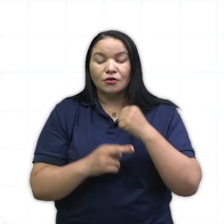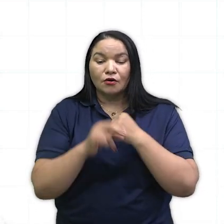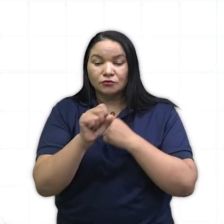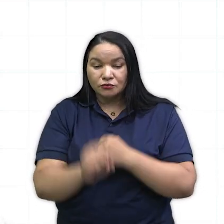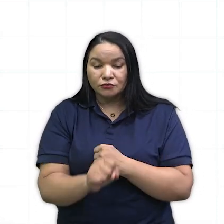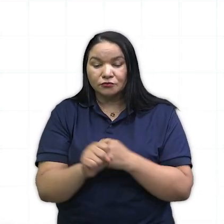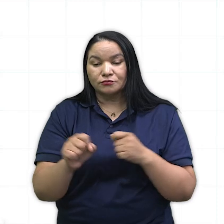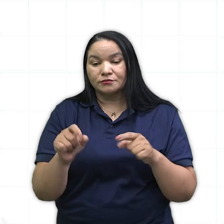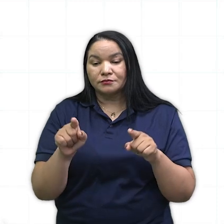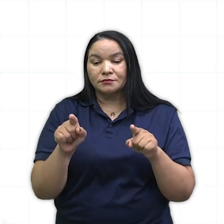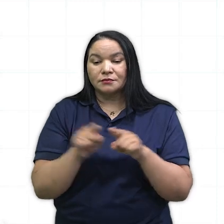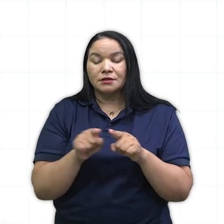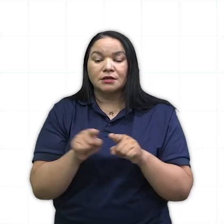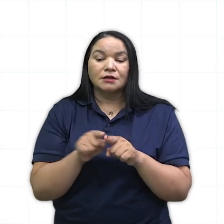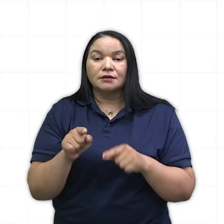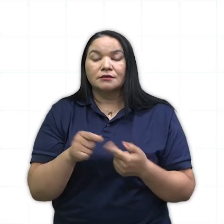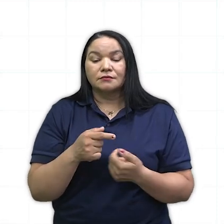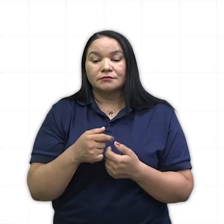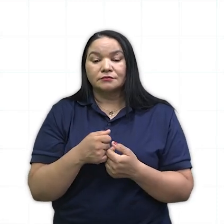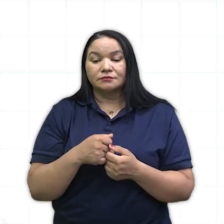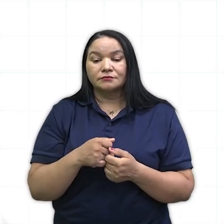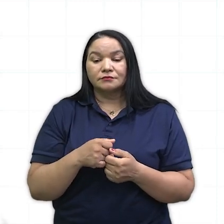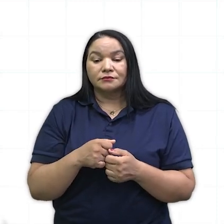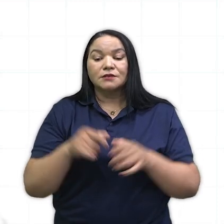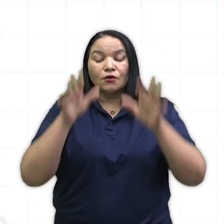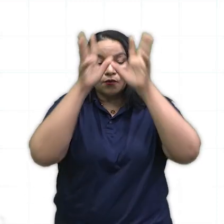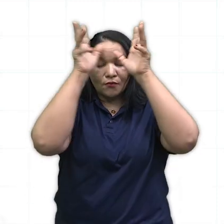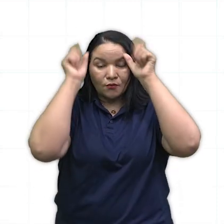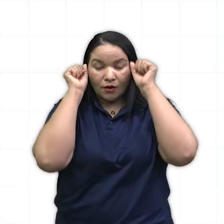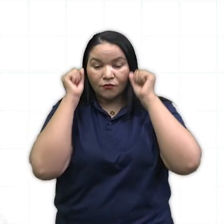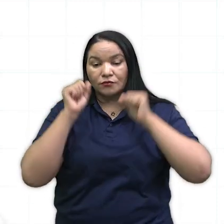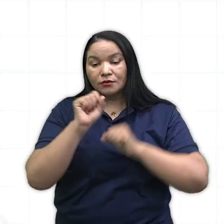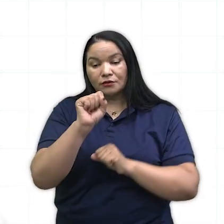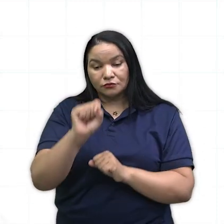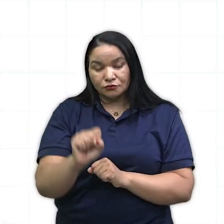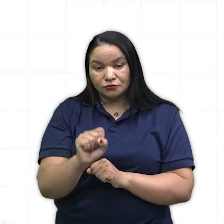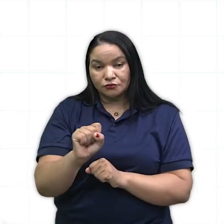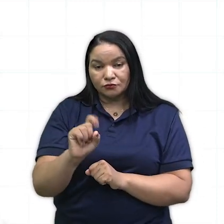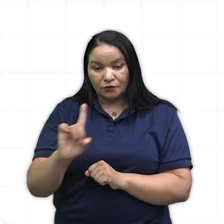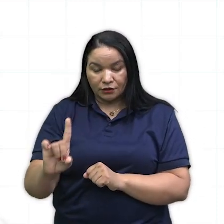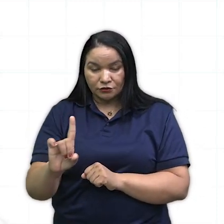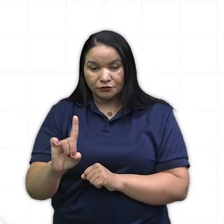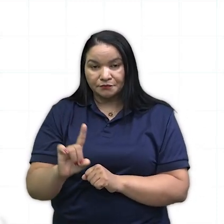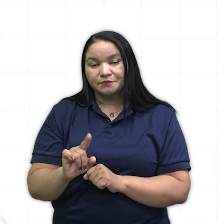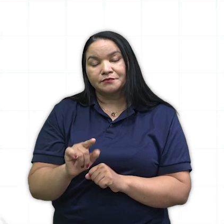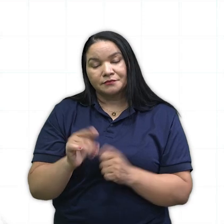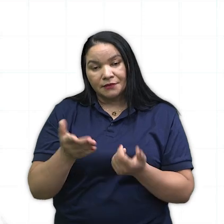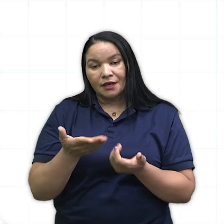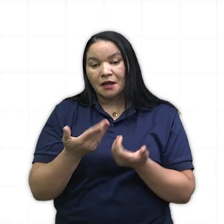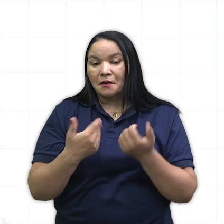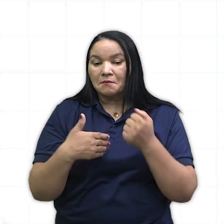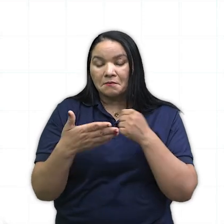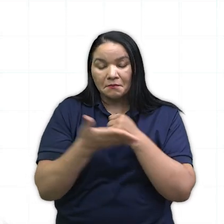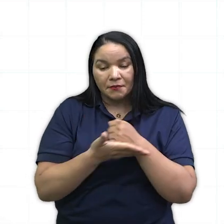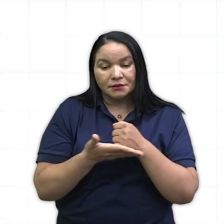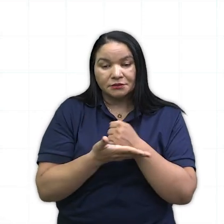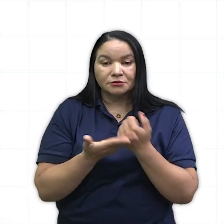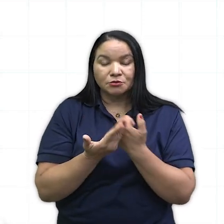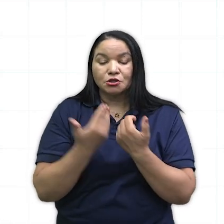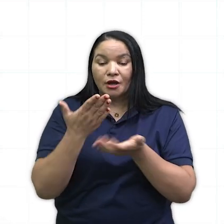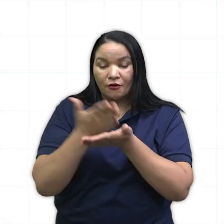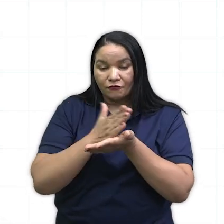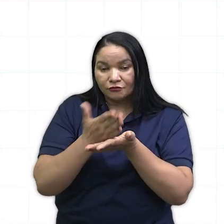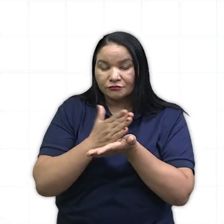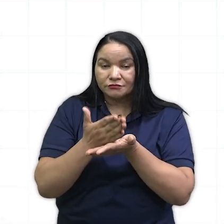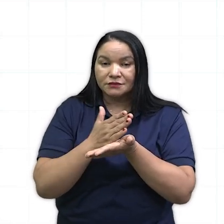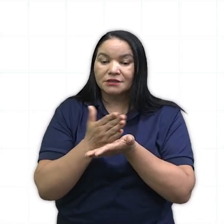Grosso, e o estado do Acre a sudoeste, certo? Então, basicamente, essas são as fronteiras